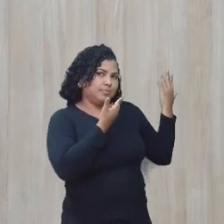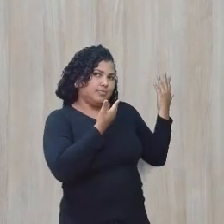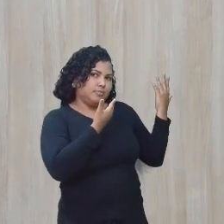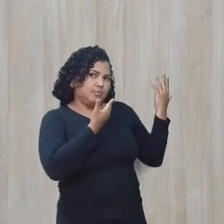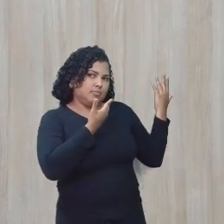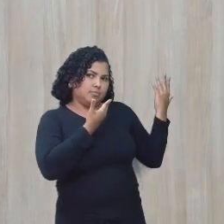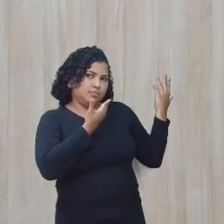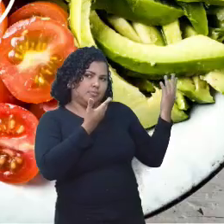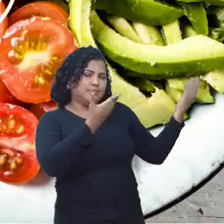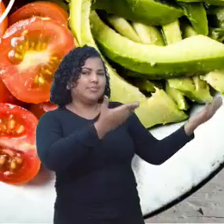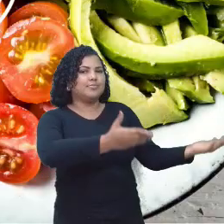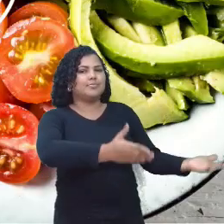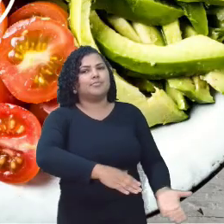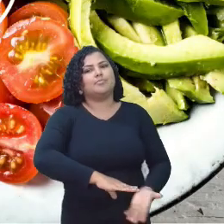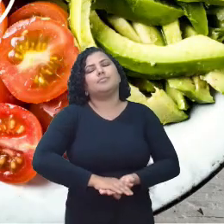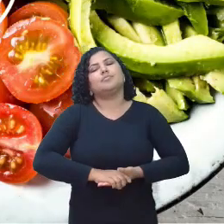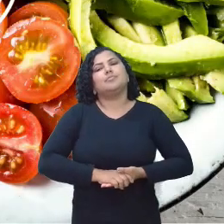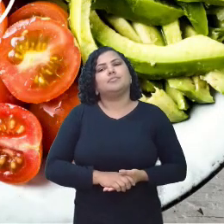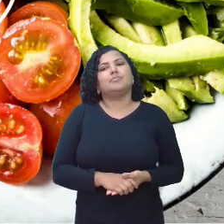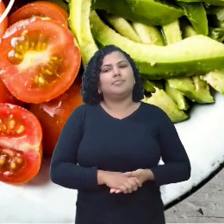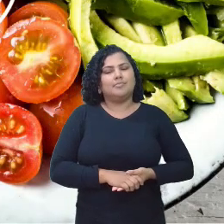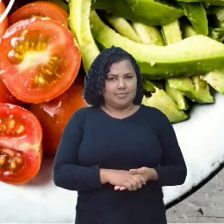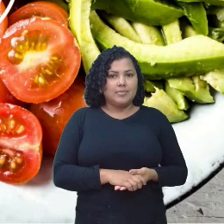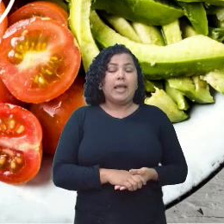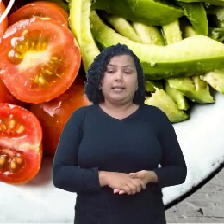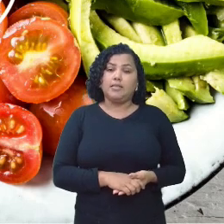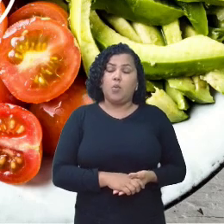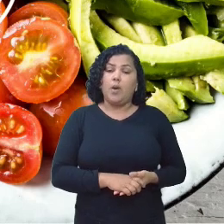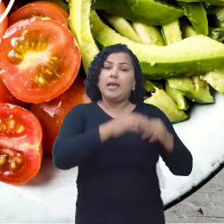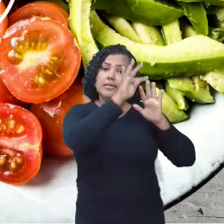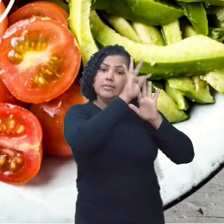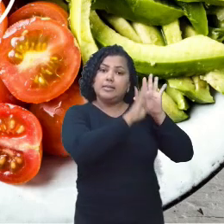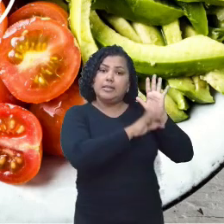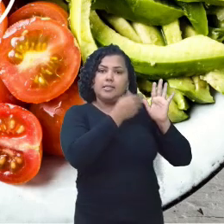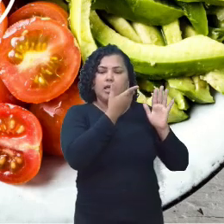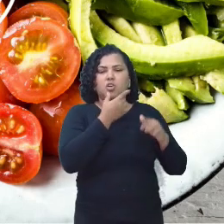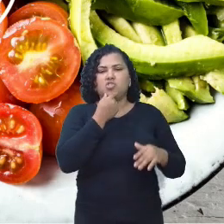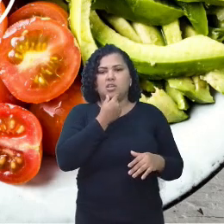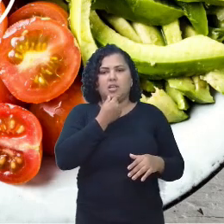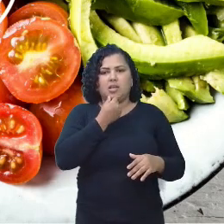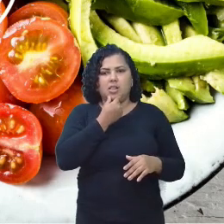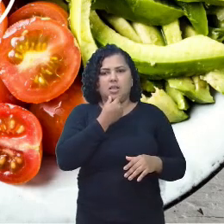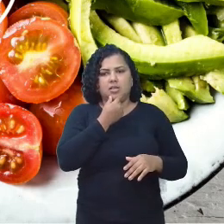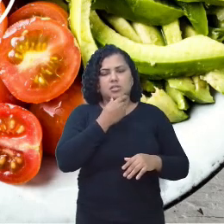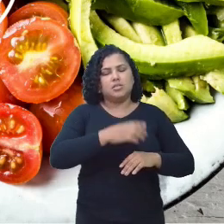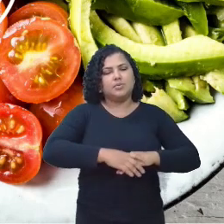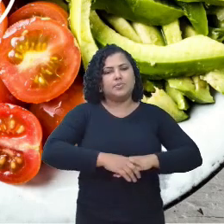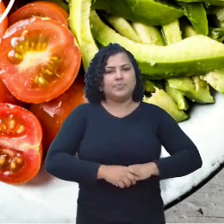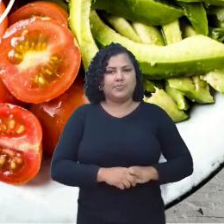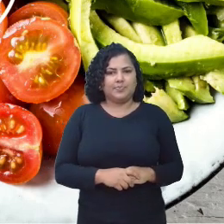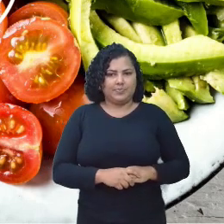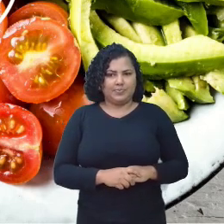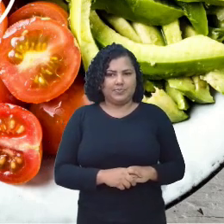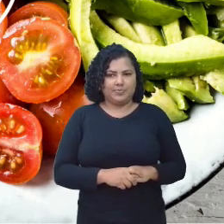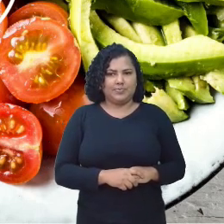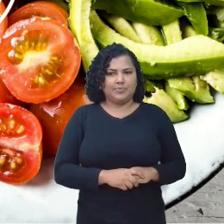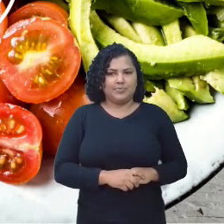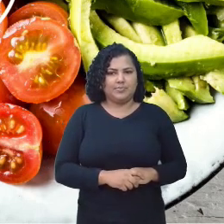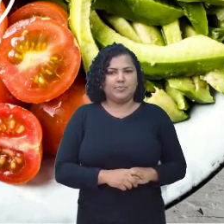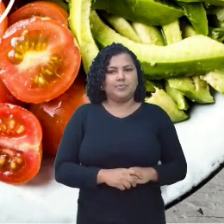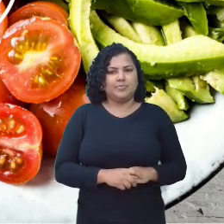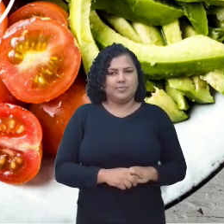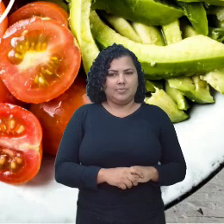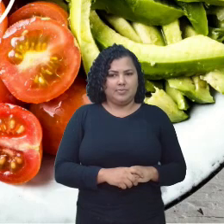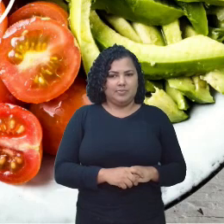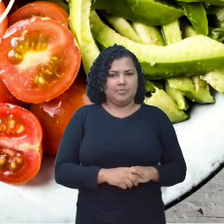make a salad, 3 tomatoes, a pepper, some carrots, a little bit of salt and much oil, olive oil. I don't know